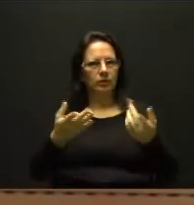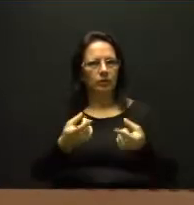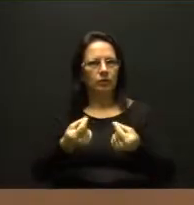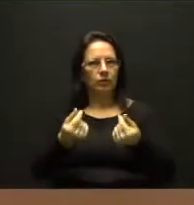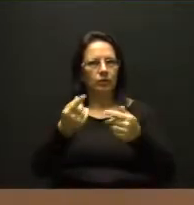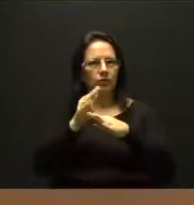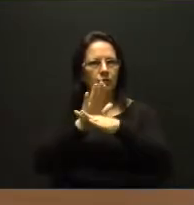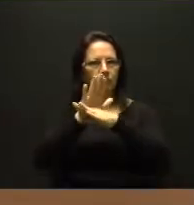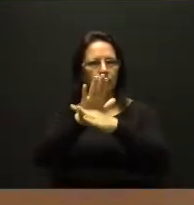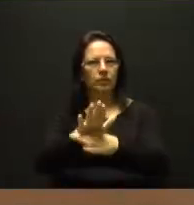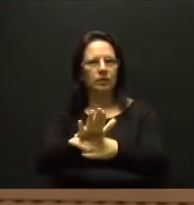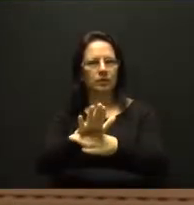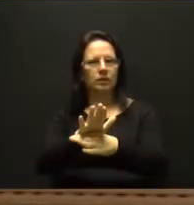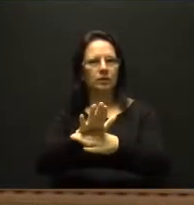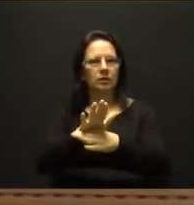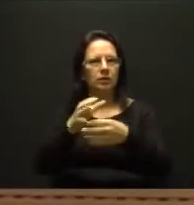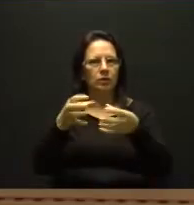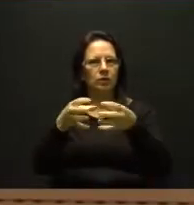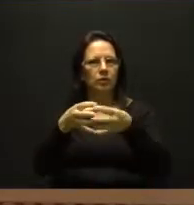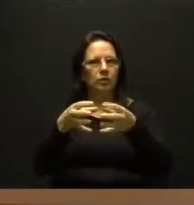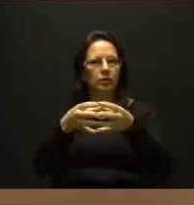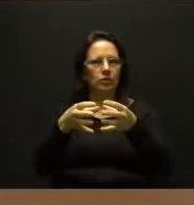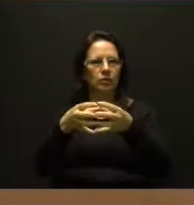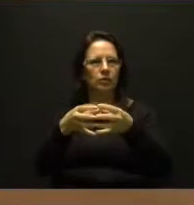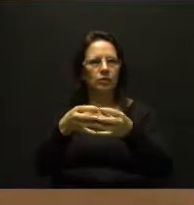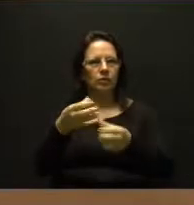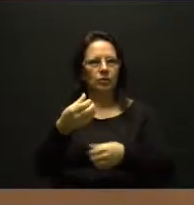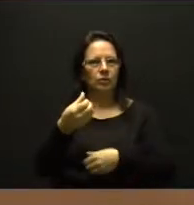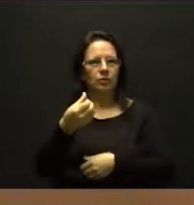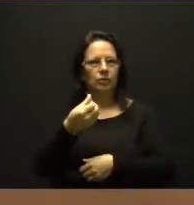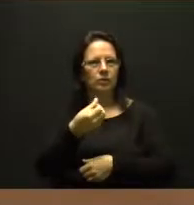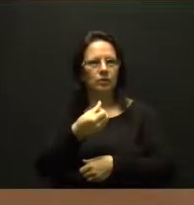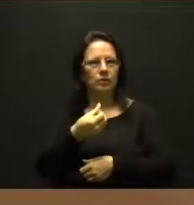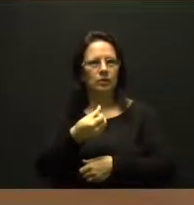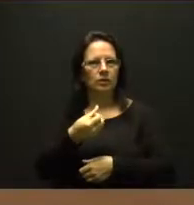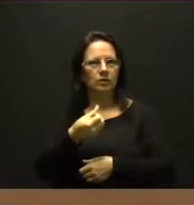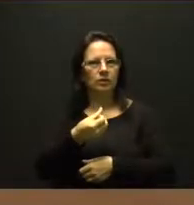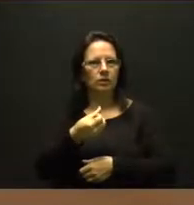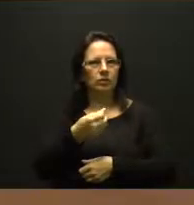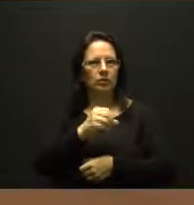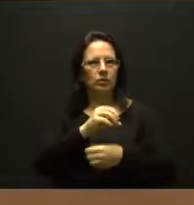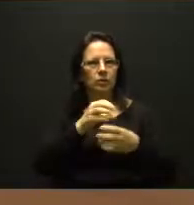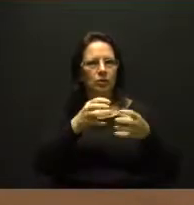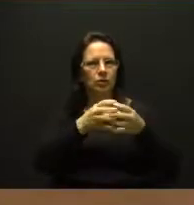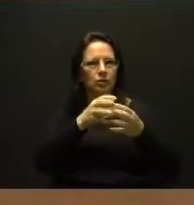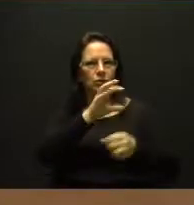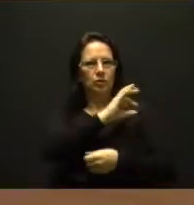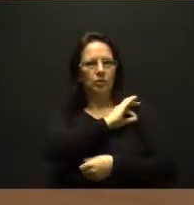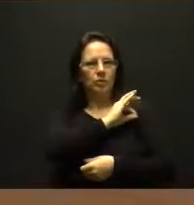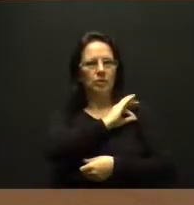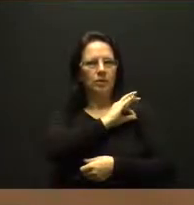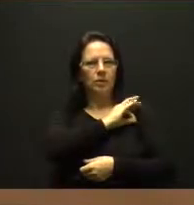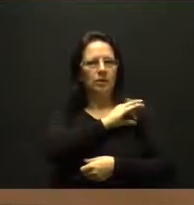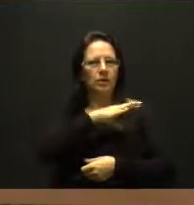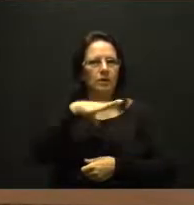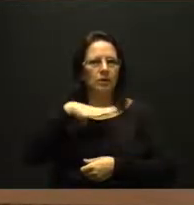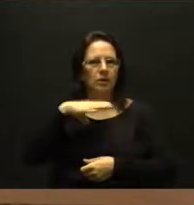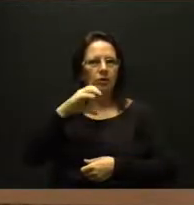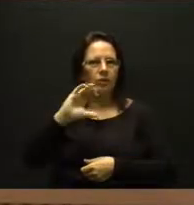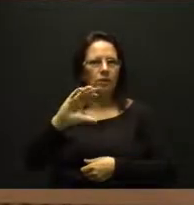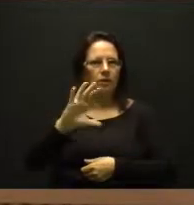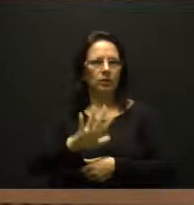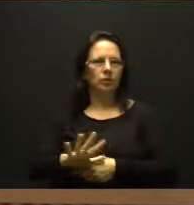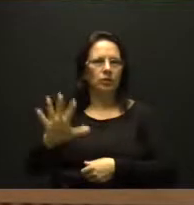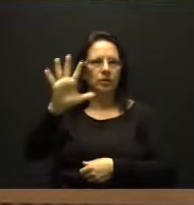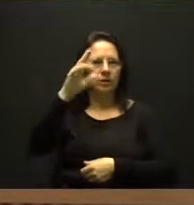segundo seguro agrupamento do 6º grupamento de bombeiros do estado de são paulo município de cubatão bem